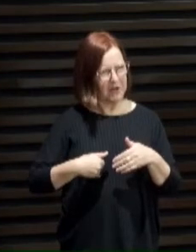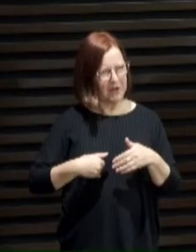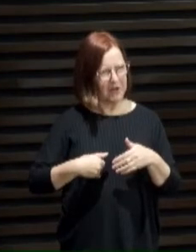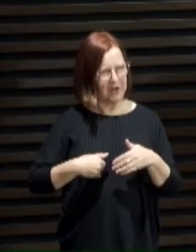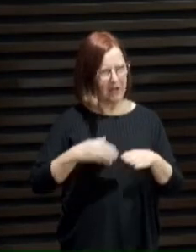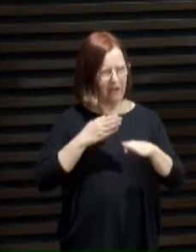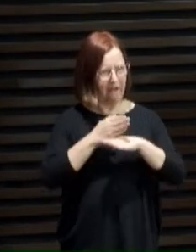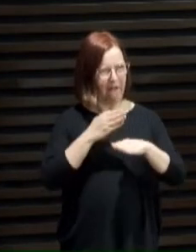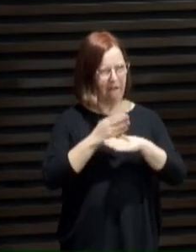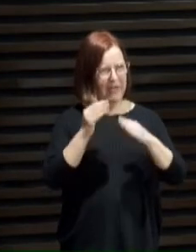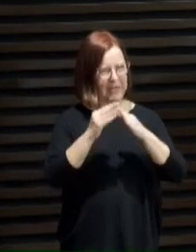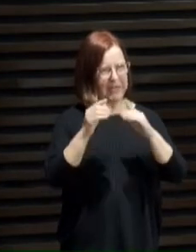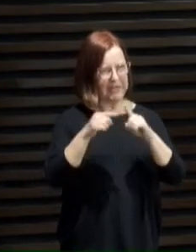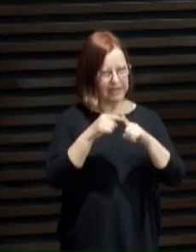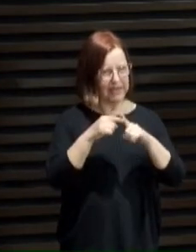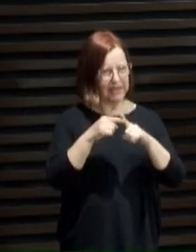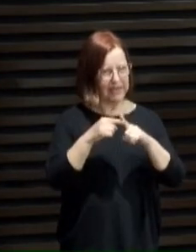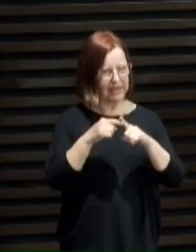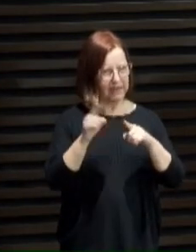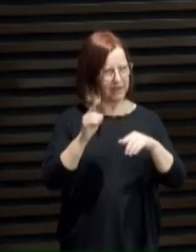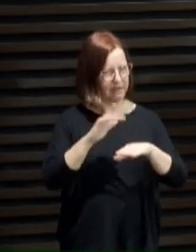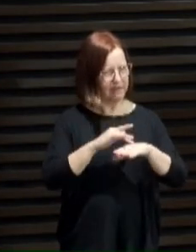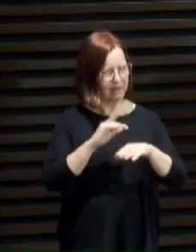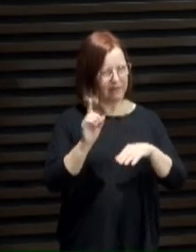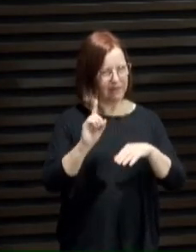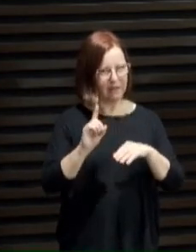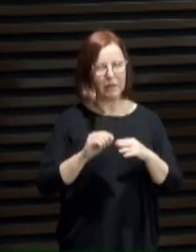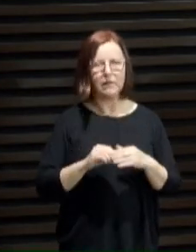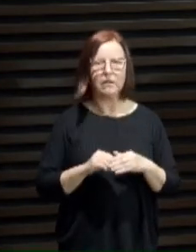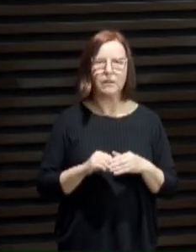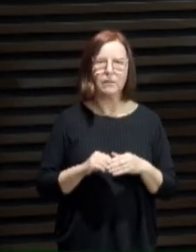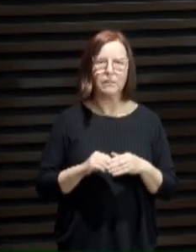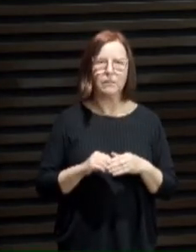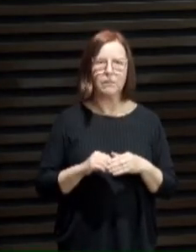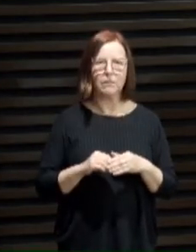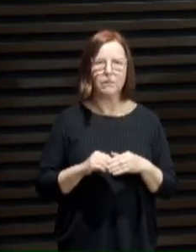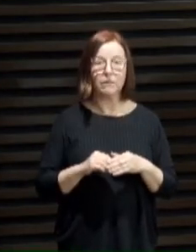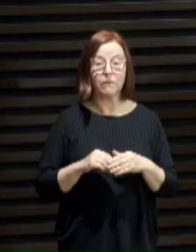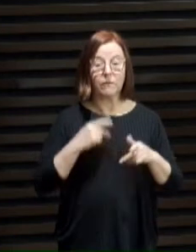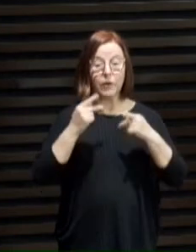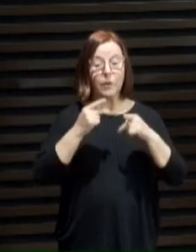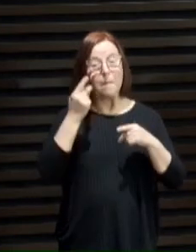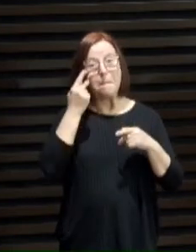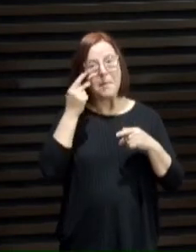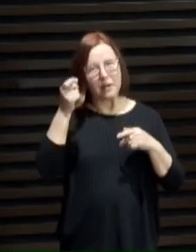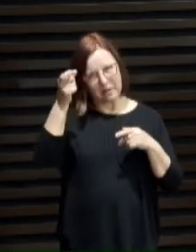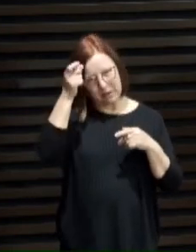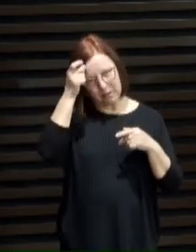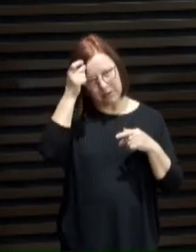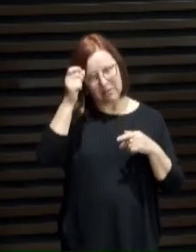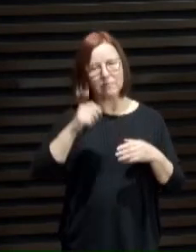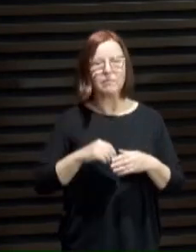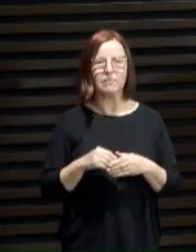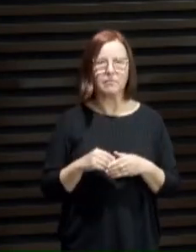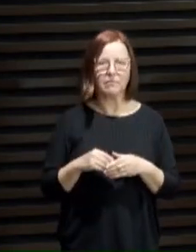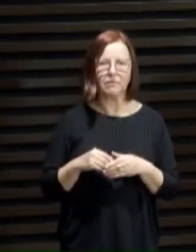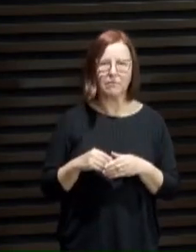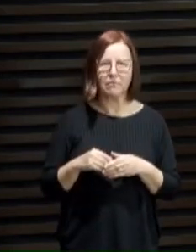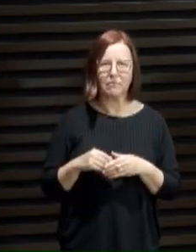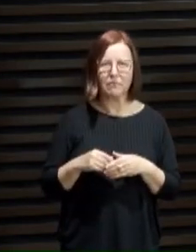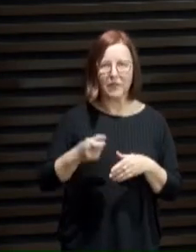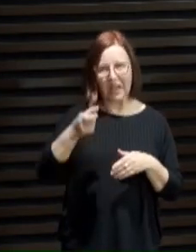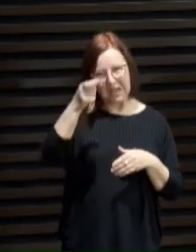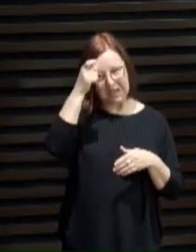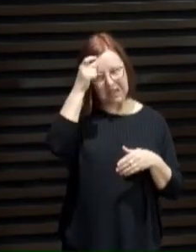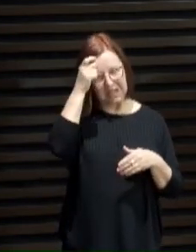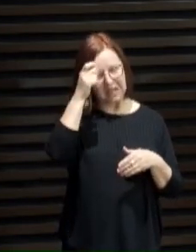não toca nele não. O que Satanás responde para ele? Claro, você dá tudo